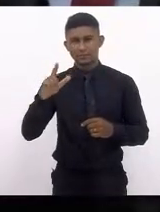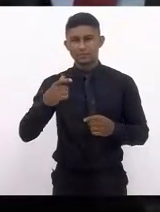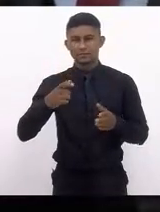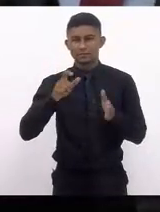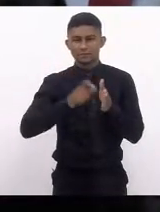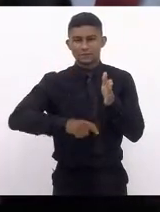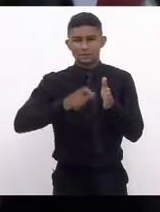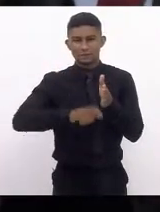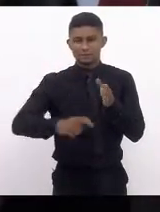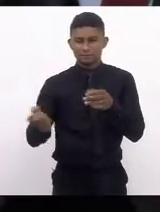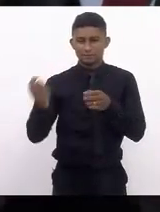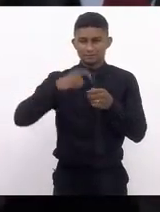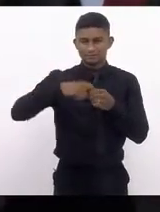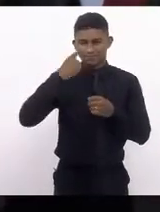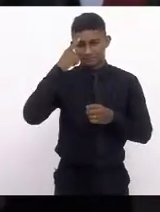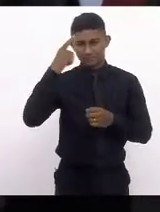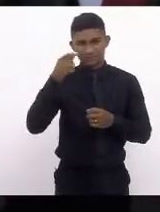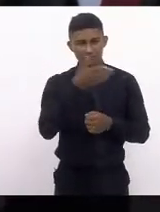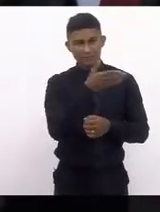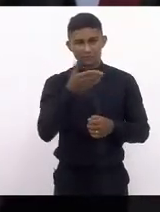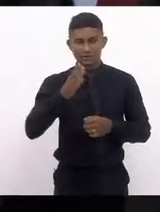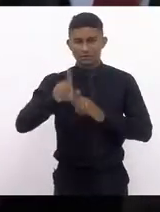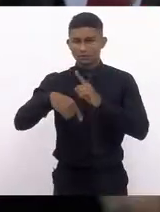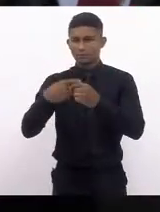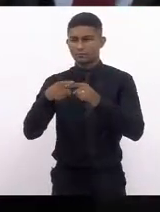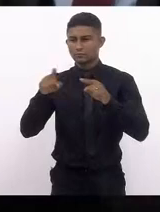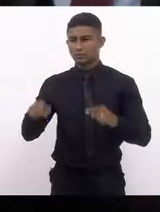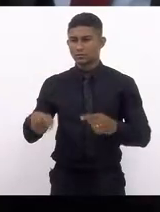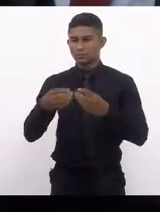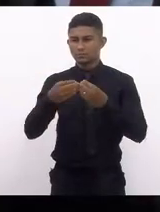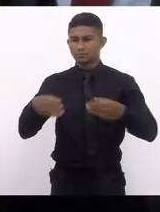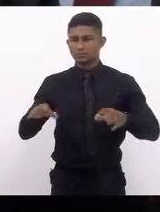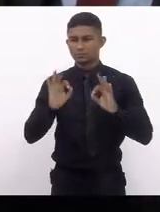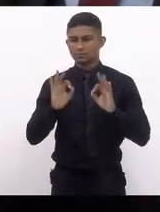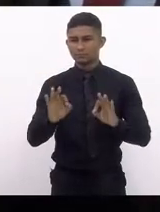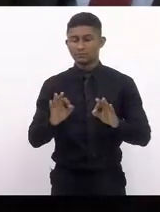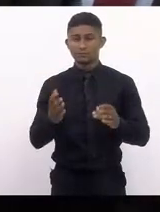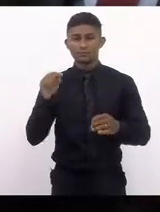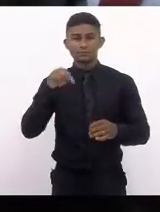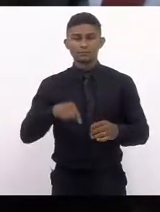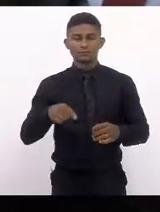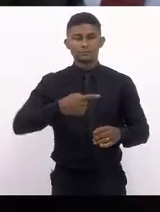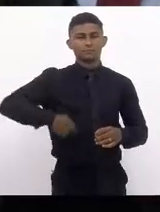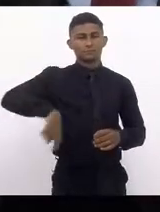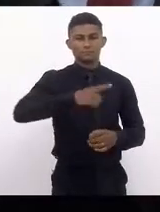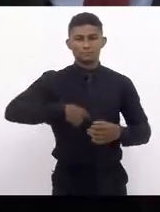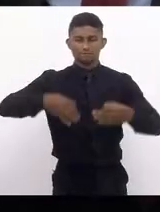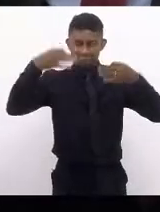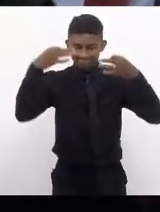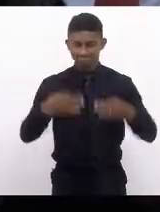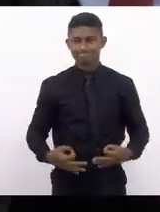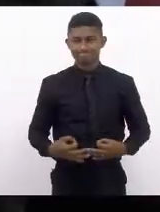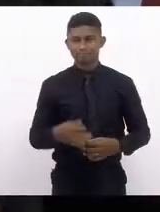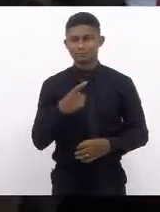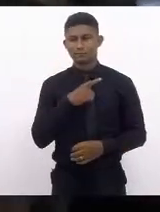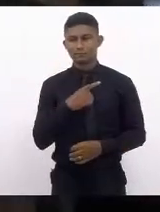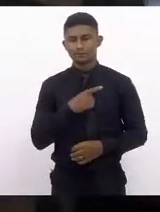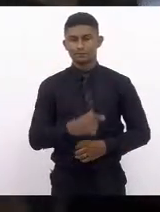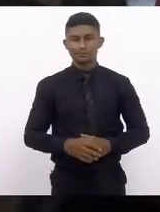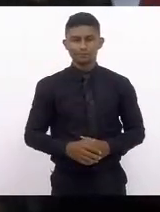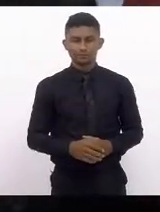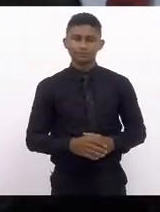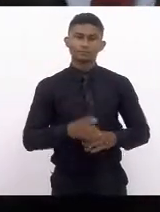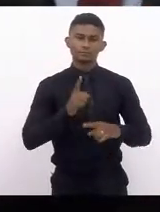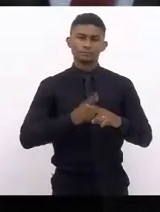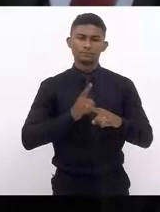fragilizou os servidores as servidoras públicas então aqui a gente faz Justiça aos agentes de Segurança Pública